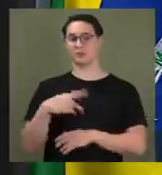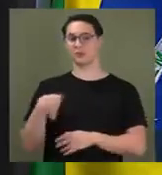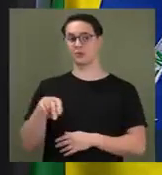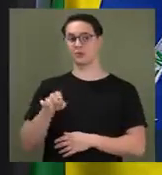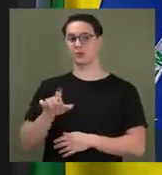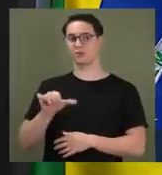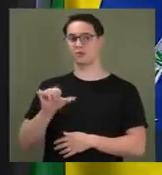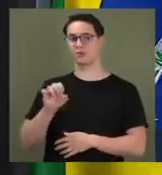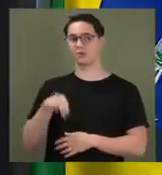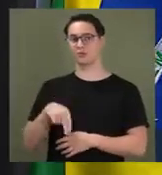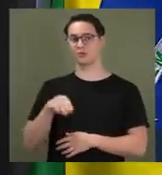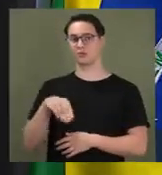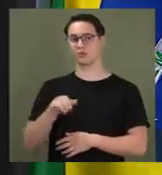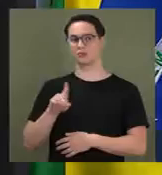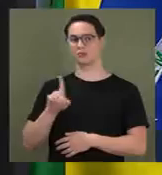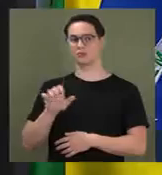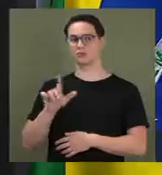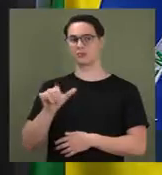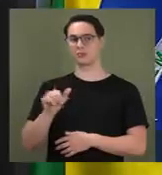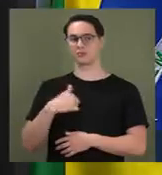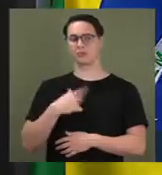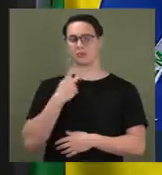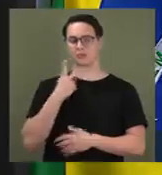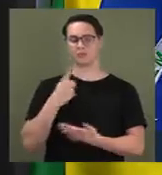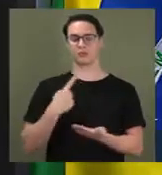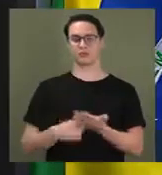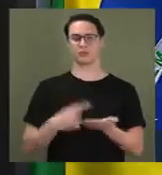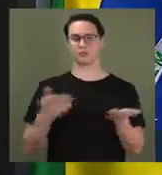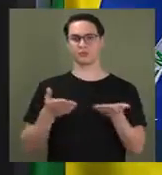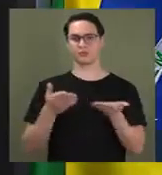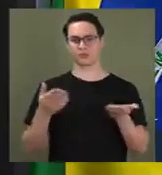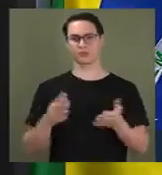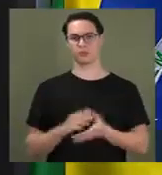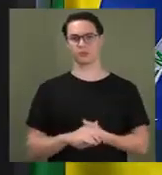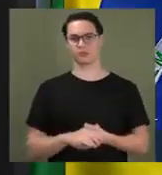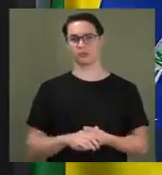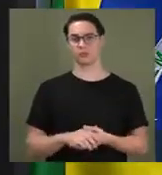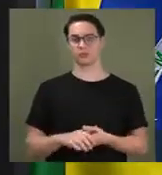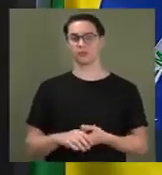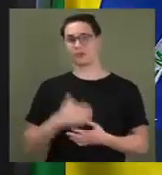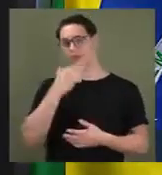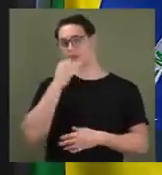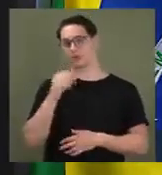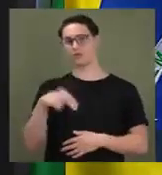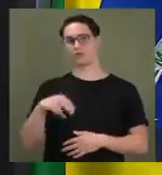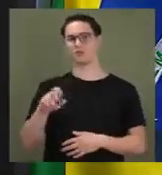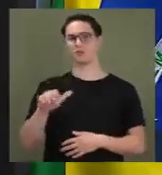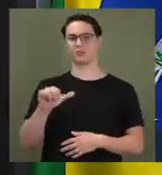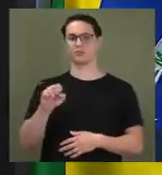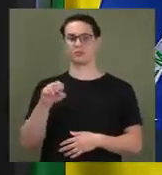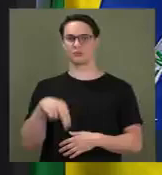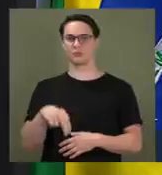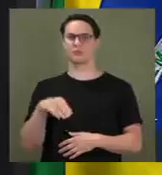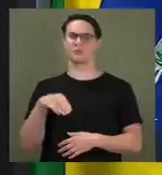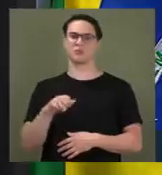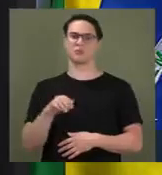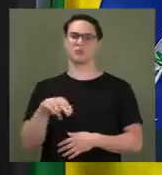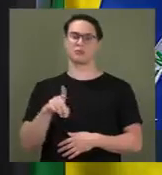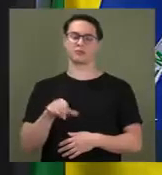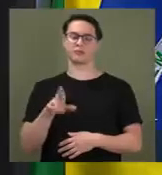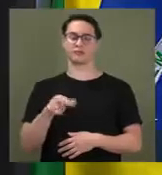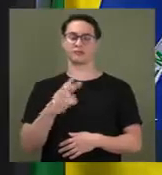que eu reafirmo nesse momento. E só digo, presidente, que Nelson Mandela, após 21 anos